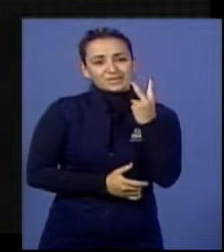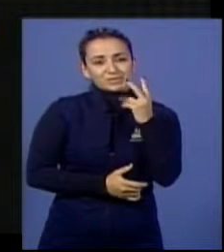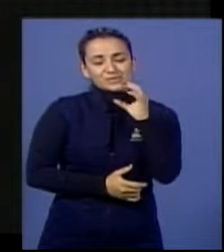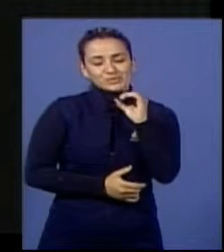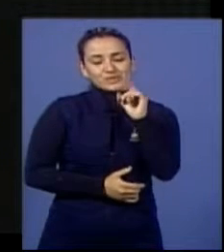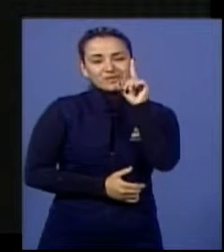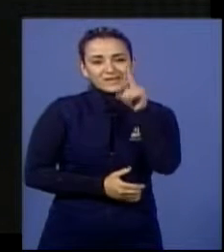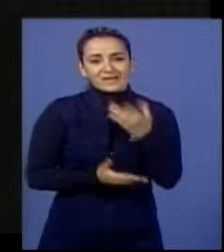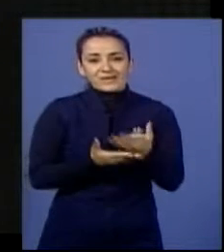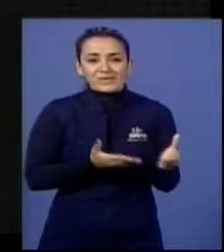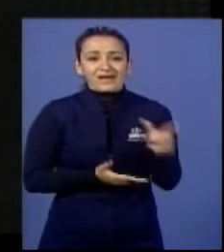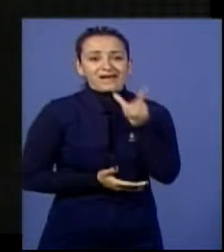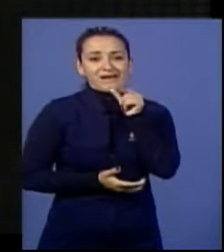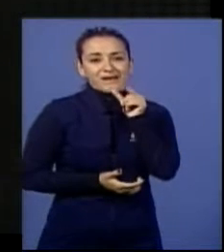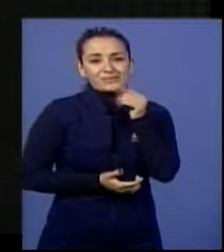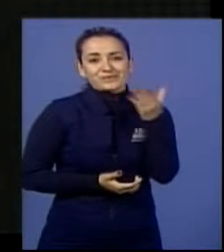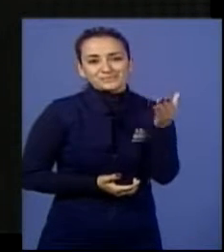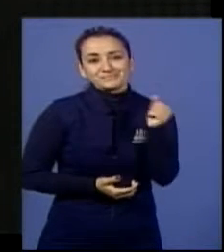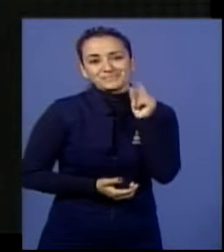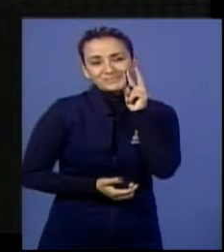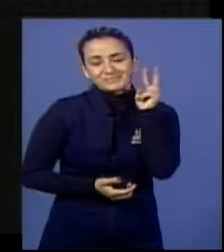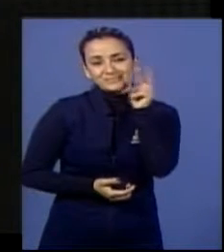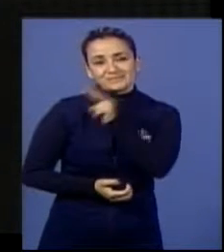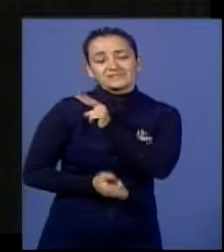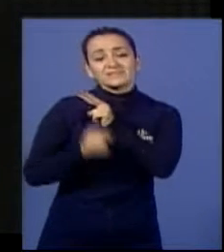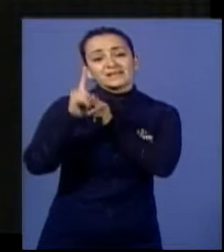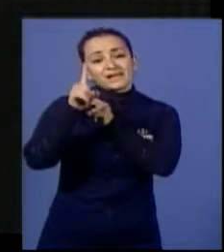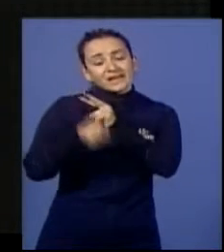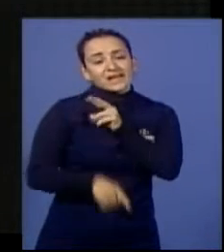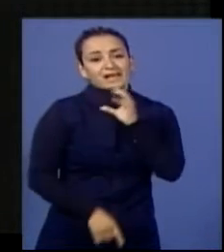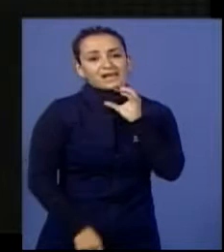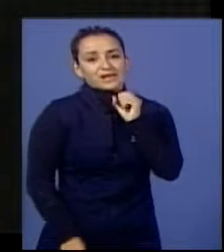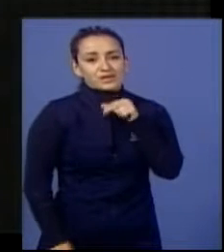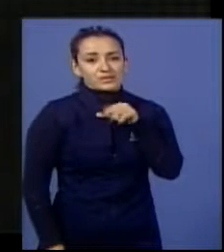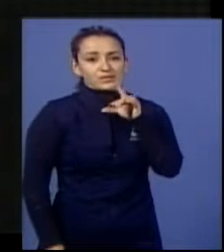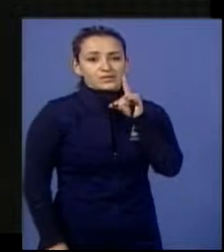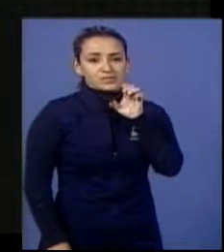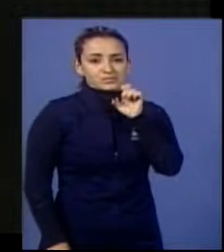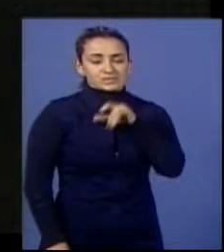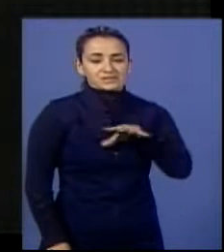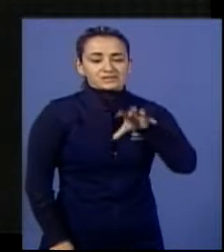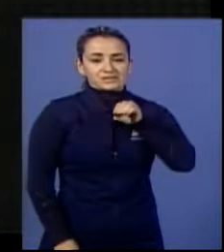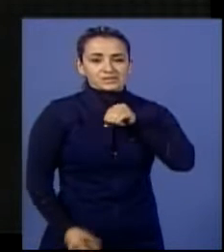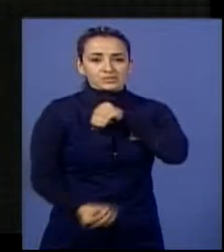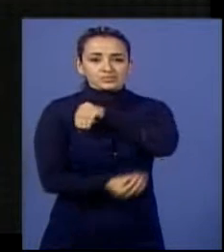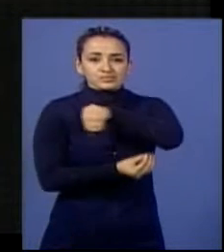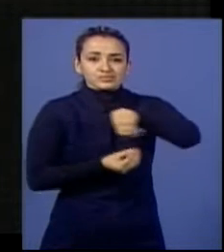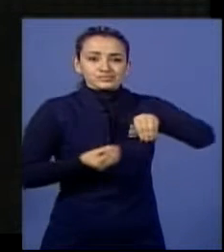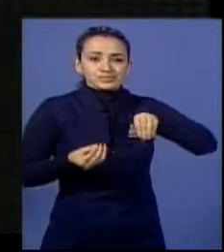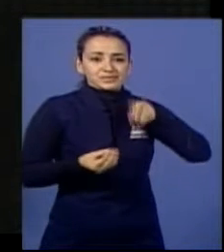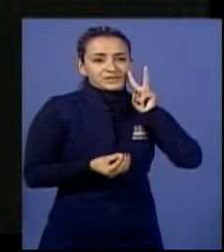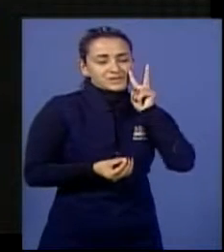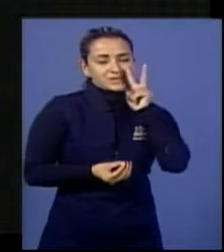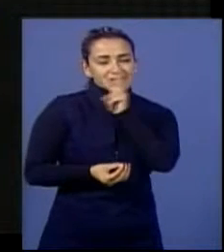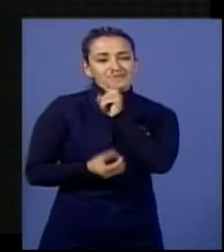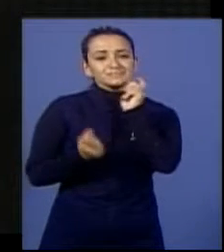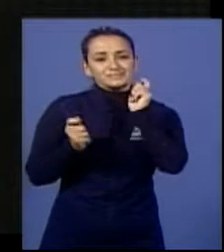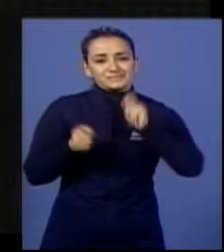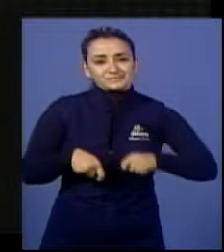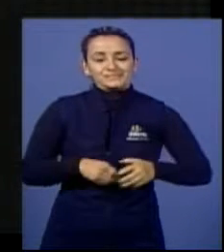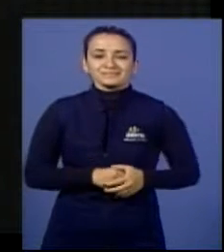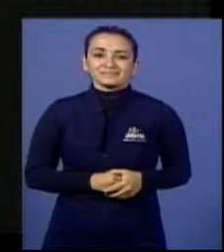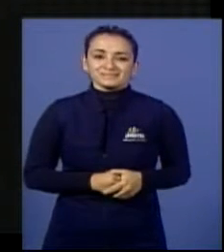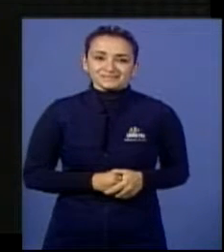onde ocorre a saída de água são chamadas reações de condensação. Então, ele chama de condensação isso? É, isso é uma condensação.